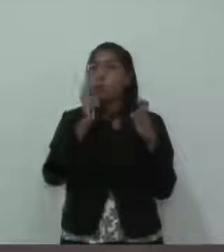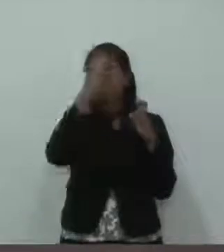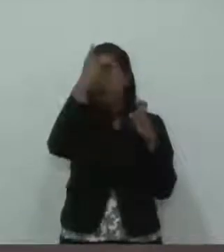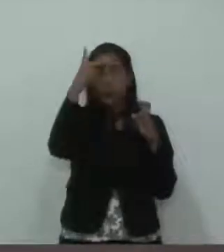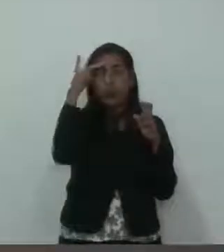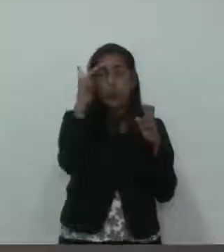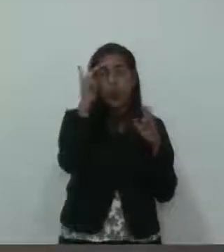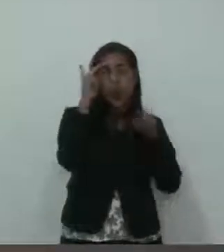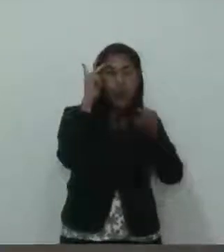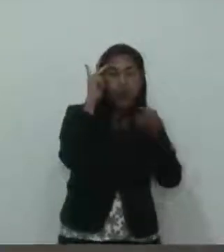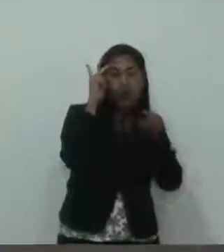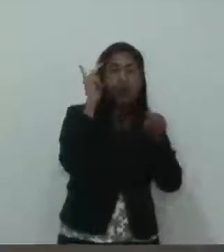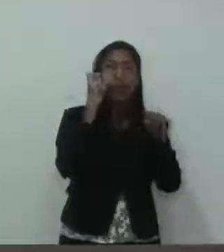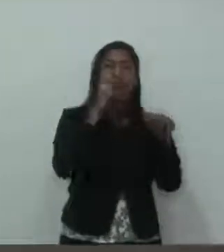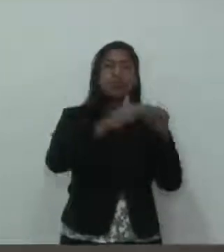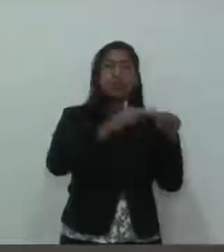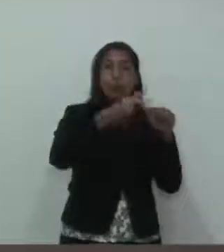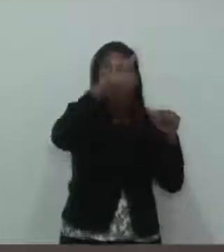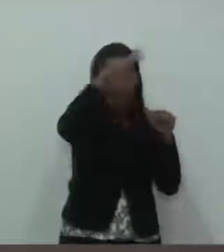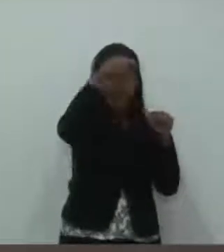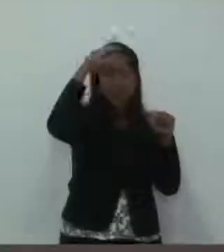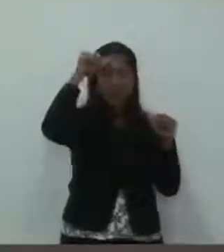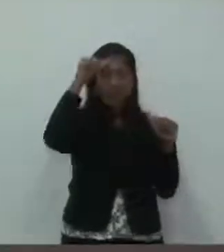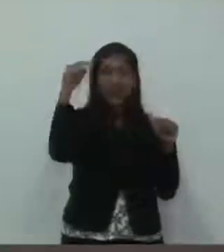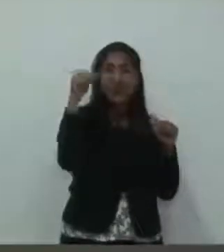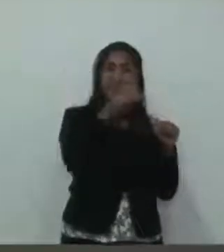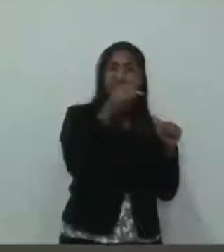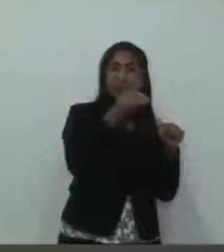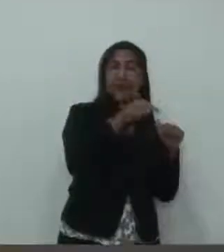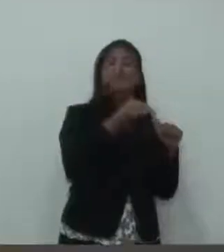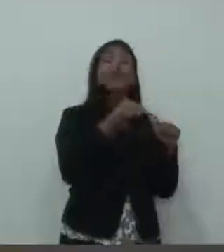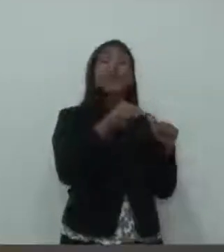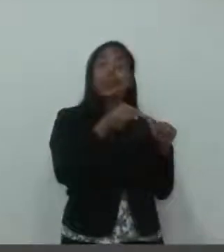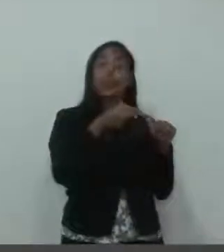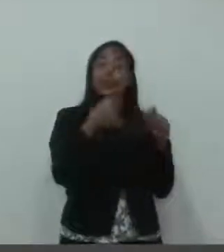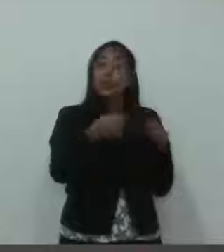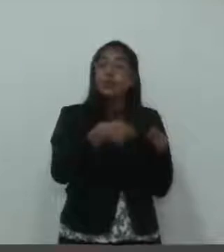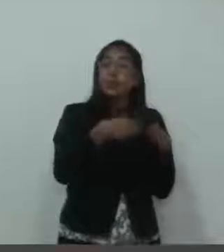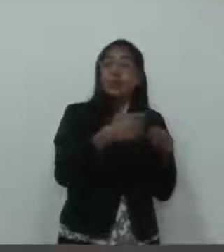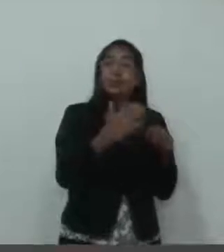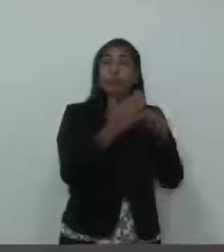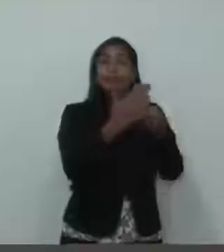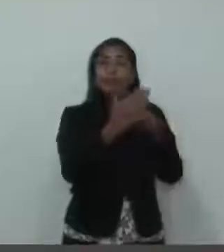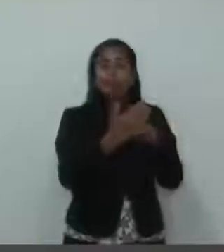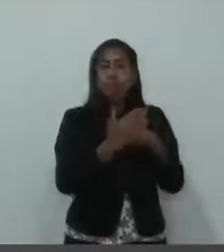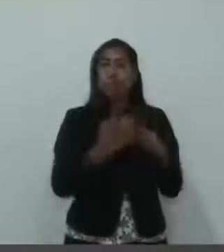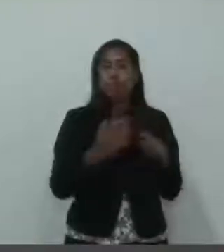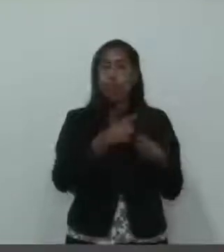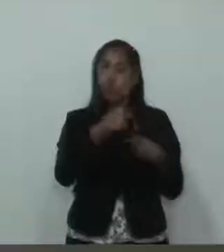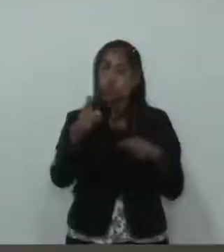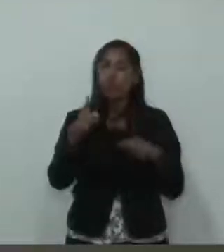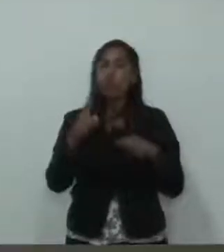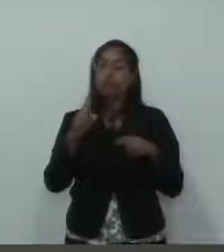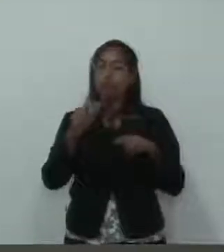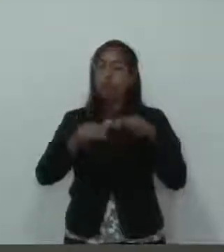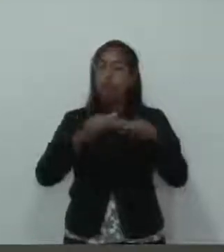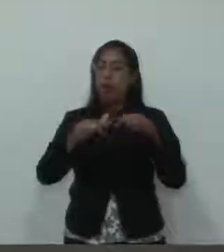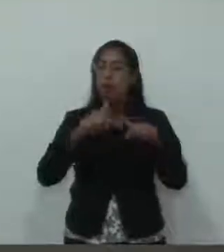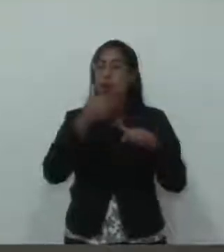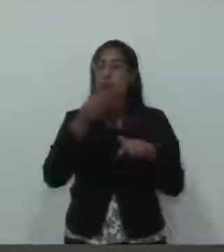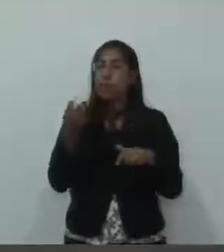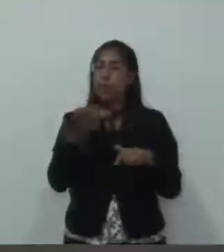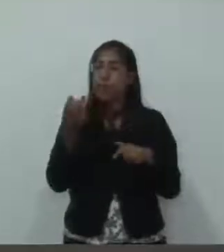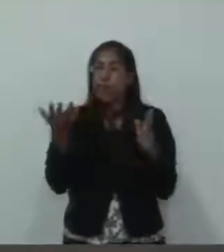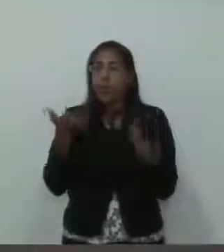gente precisa de metas, precisa de resultados, e aqui é justa essa homenagem. Grandes funcionários aqui da casa aposentados